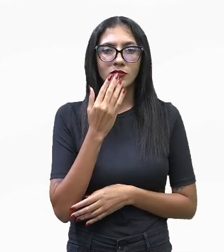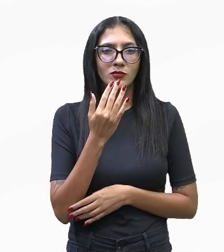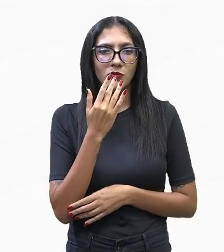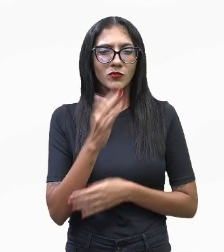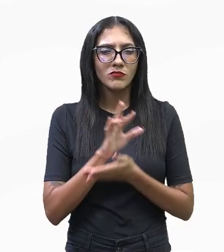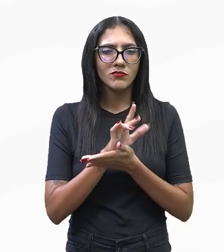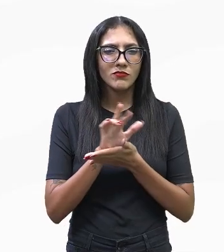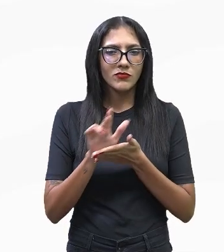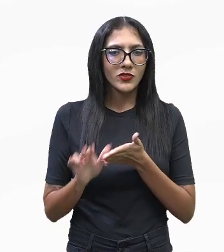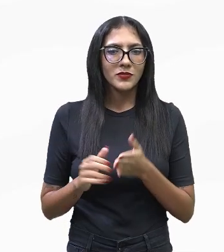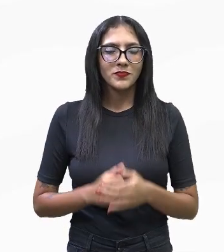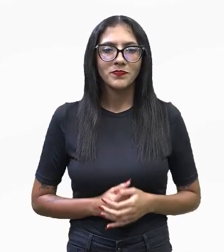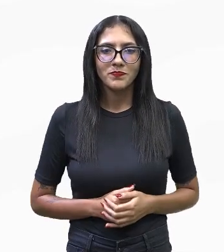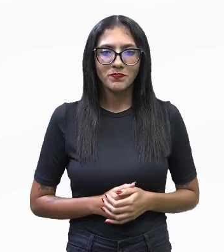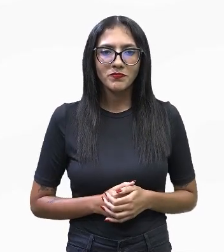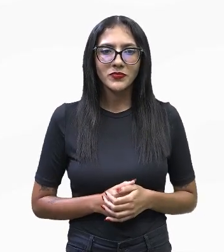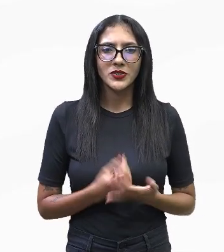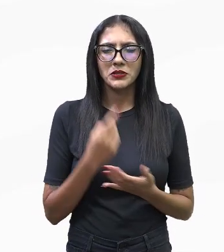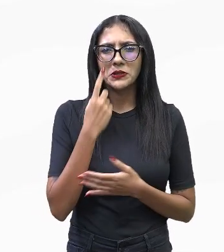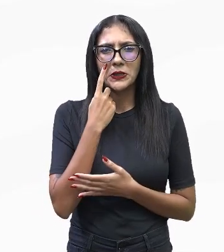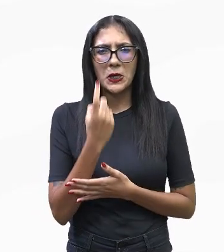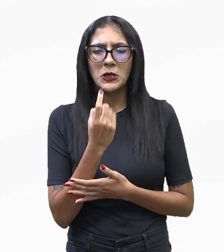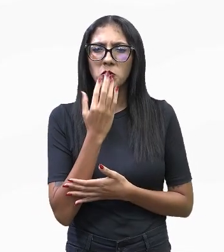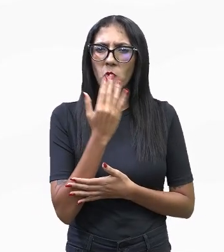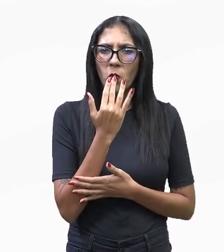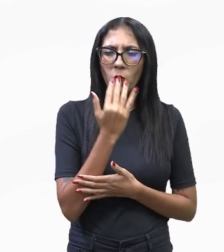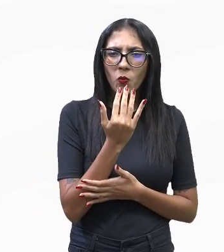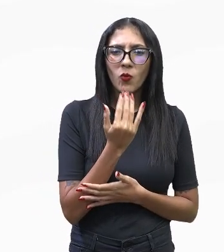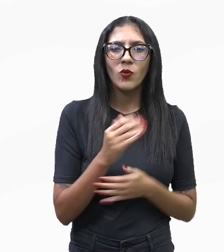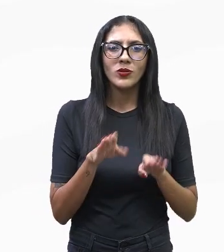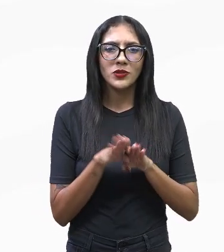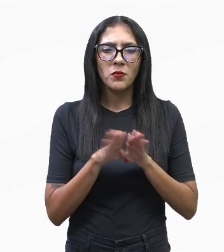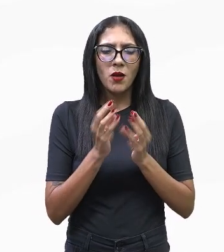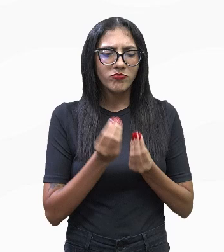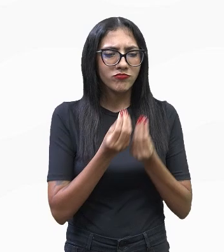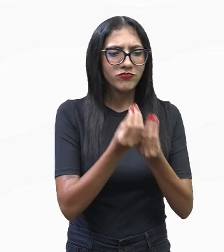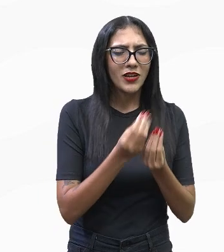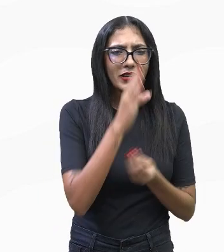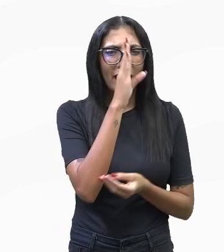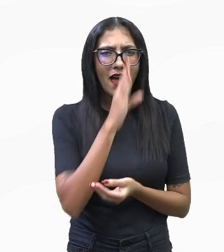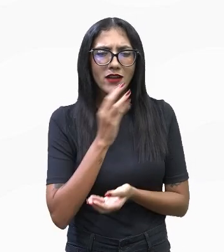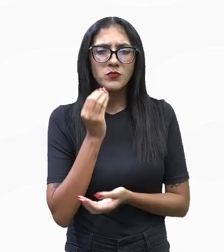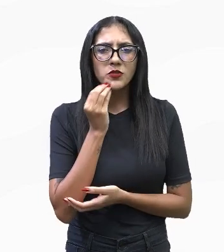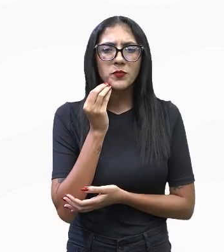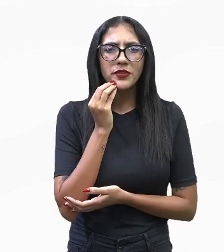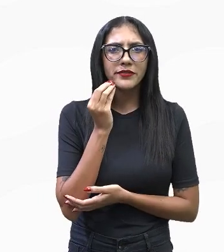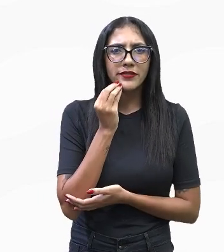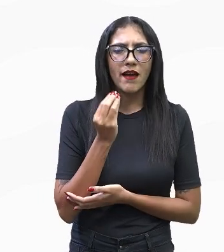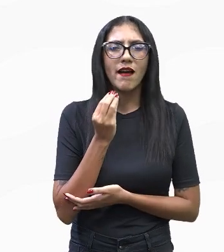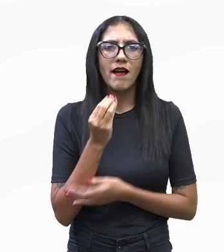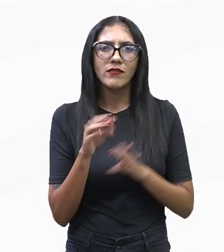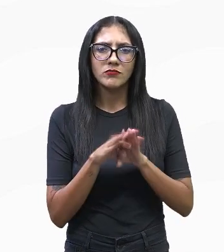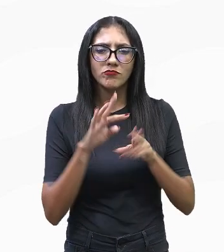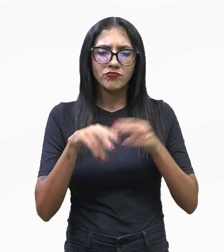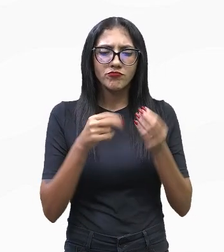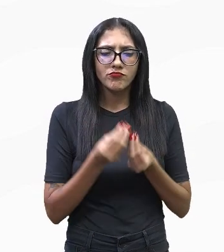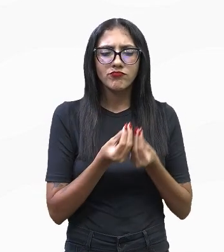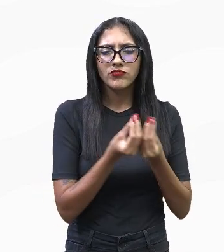olha só, gente. Embalagens atraentes, o que mais, doutora? Amostras grátis. Isso é, ofertas de brindes,